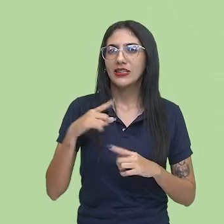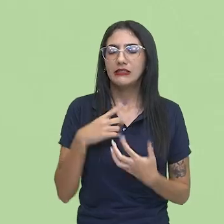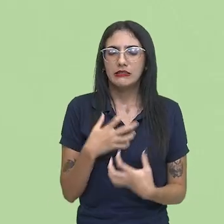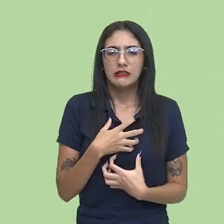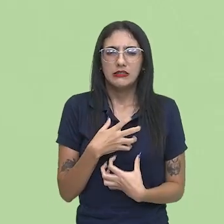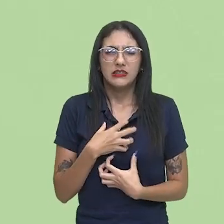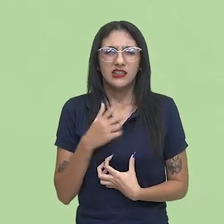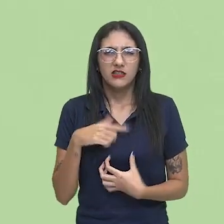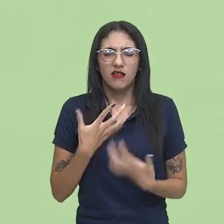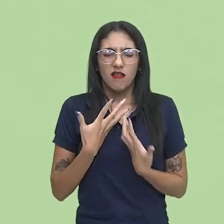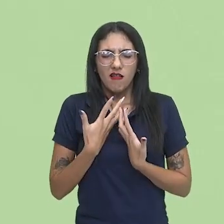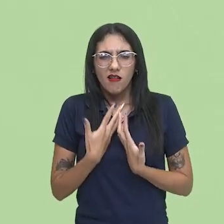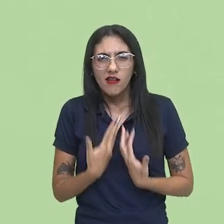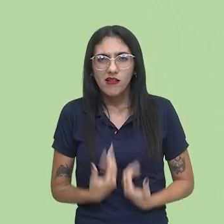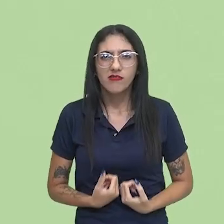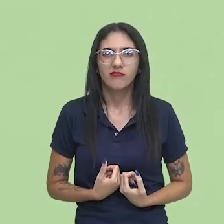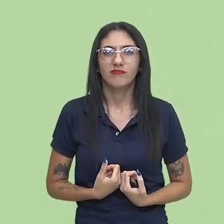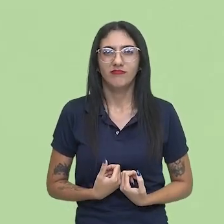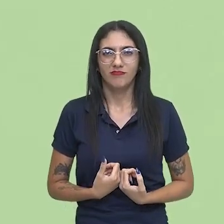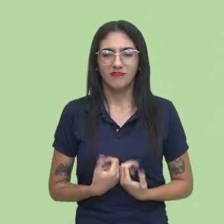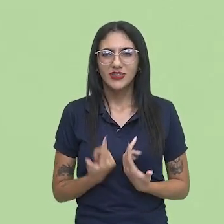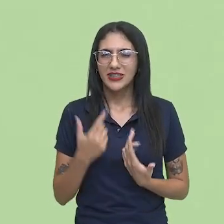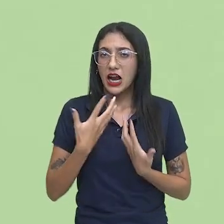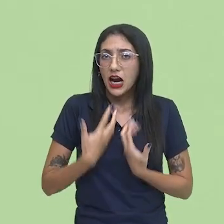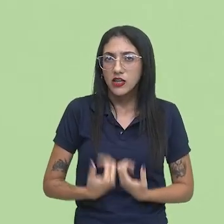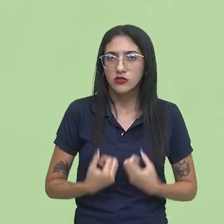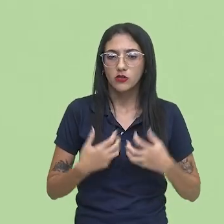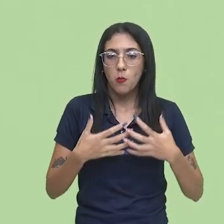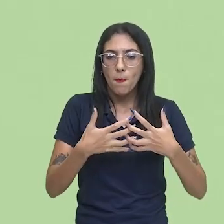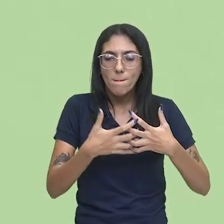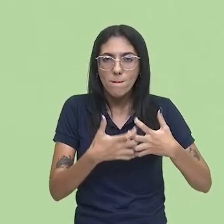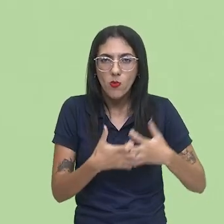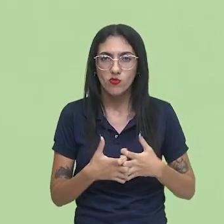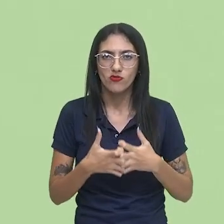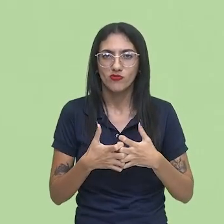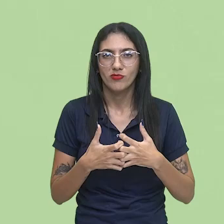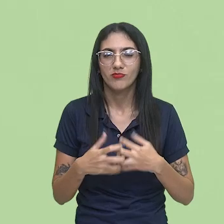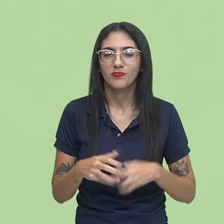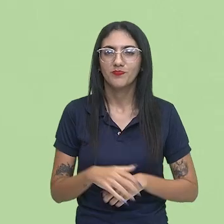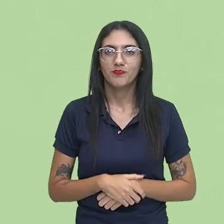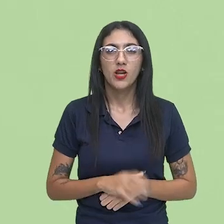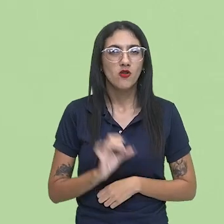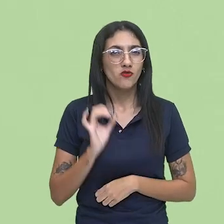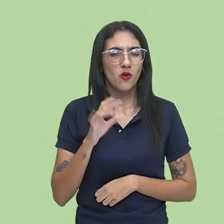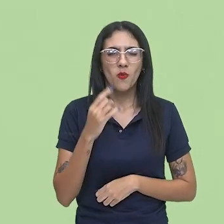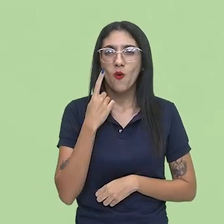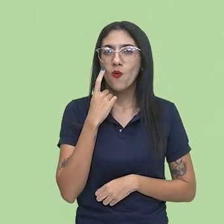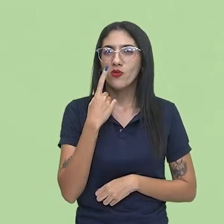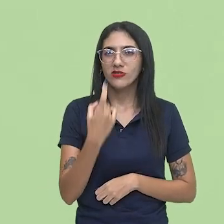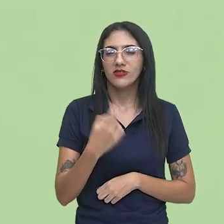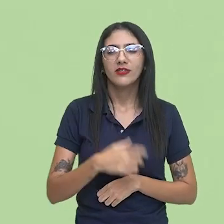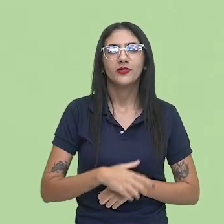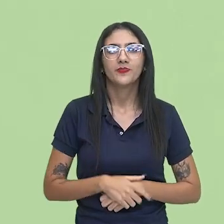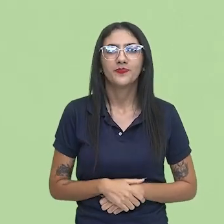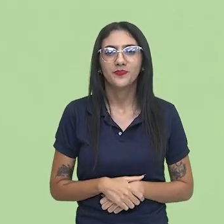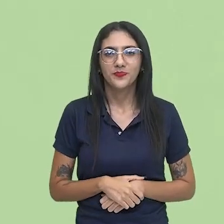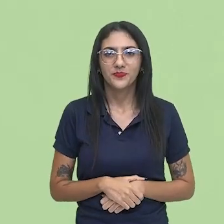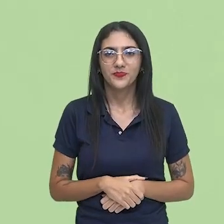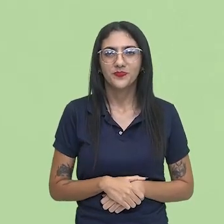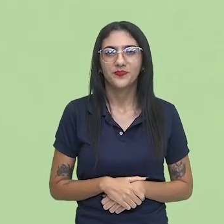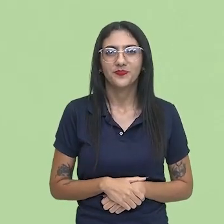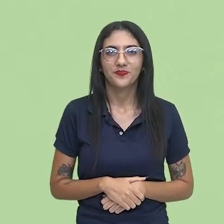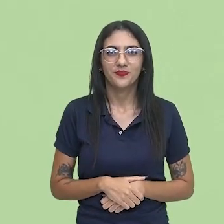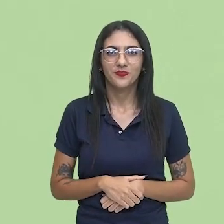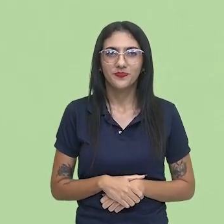fisiológica, o cansaço físico, né, a fadiga muscular. Isso é só uma curiosidade. Mas voltando aí para a